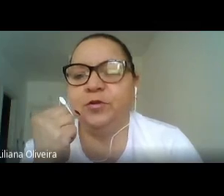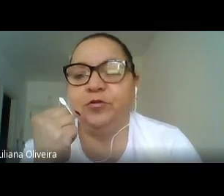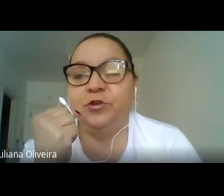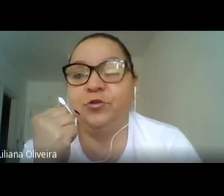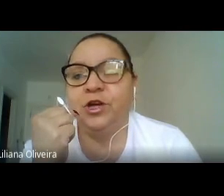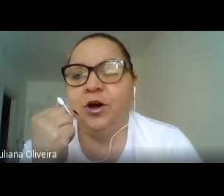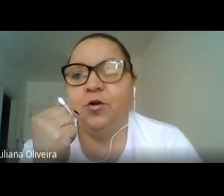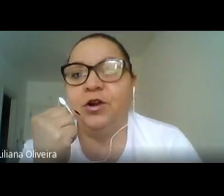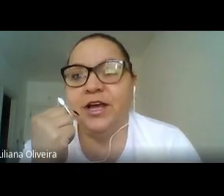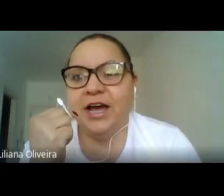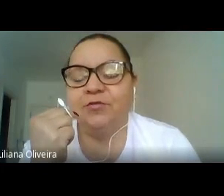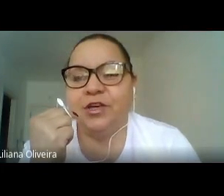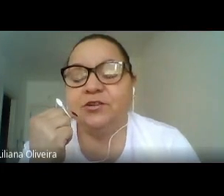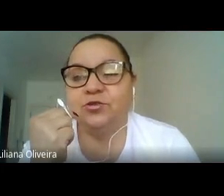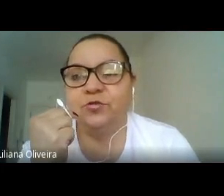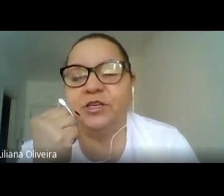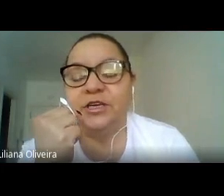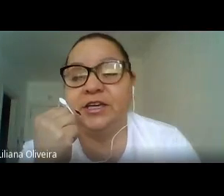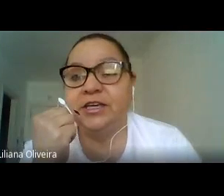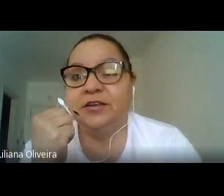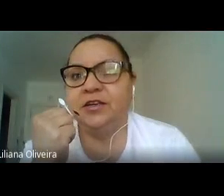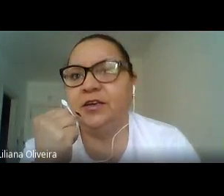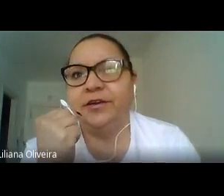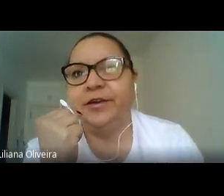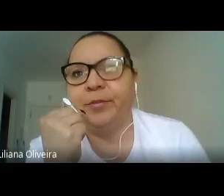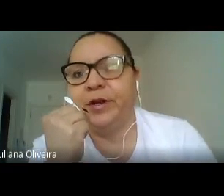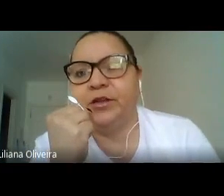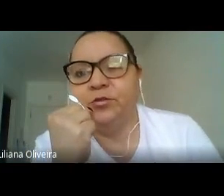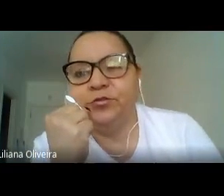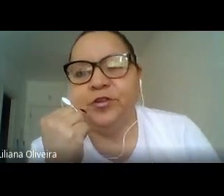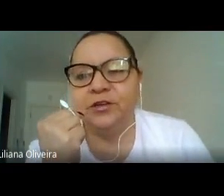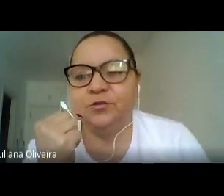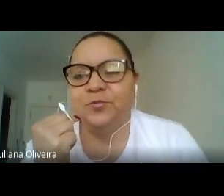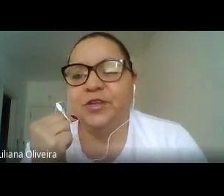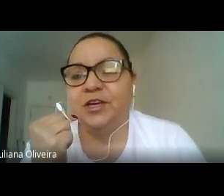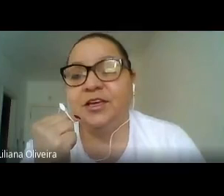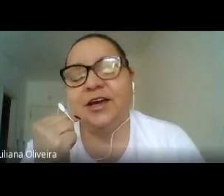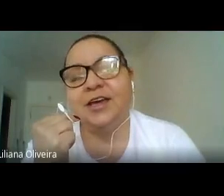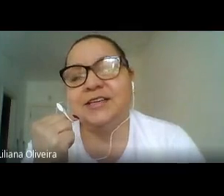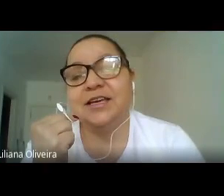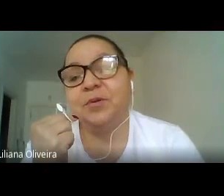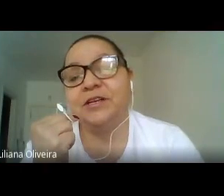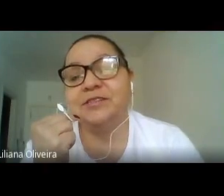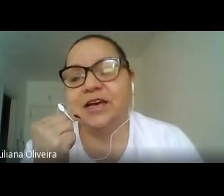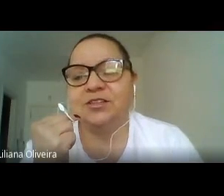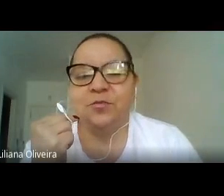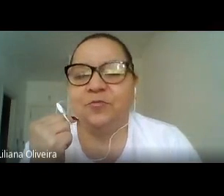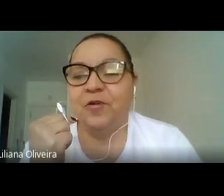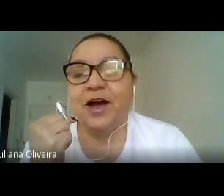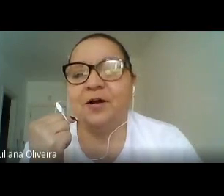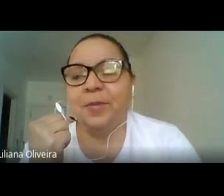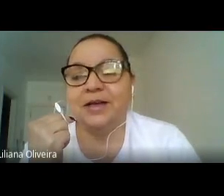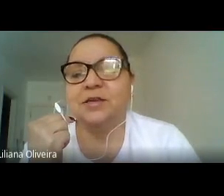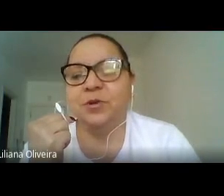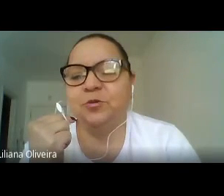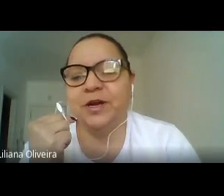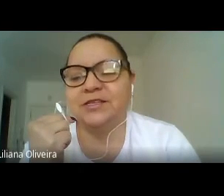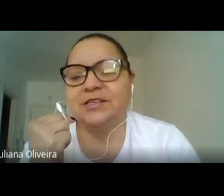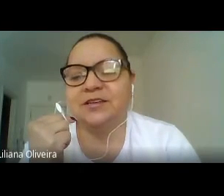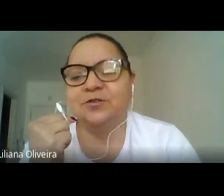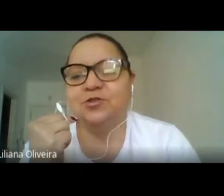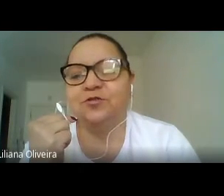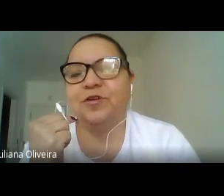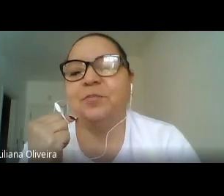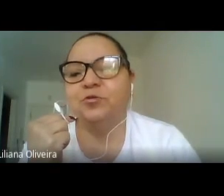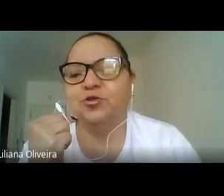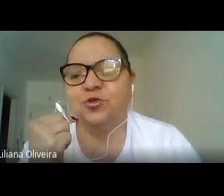curso, eu prefiro olhar, ver e aprendo vendo. E esse aprendizado passa pelo